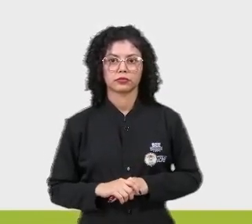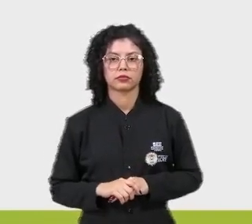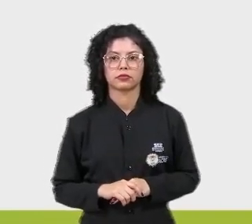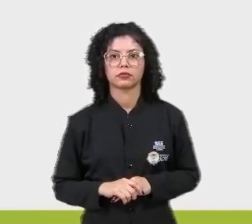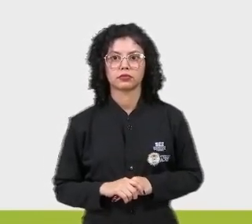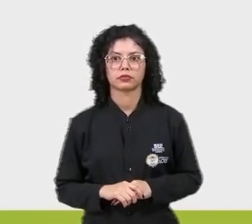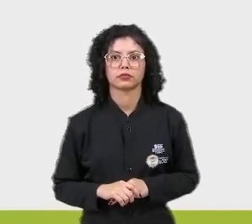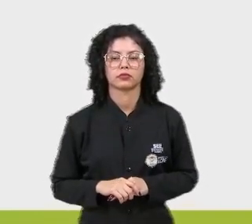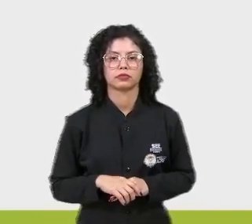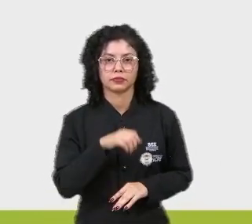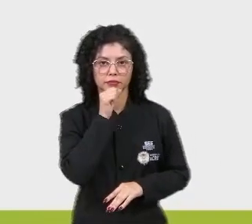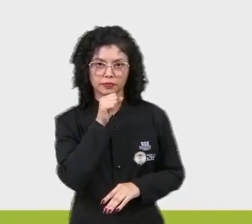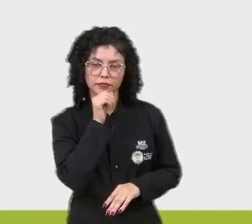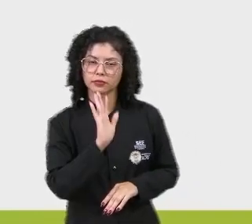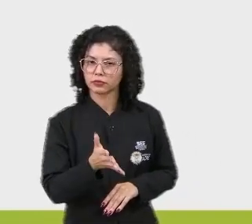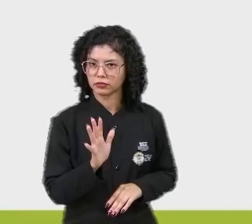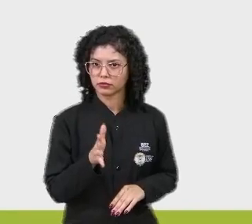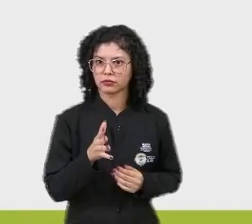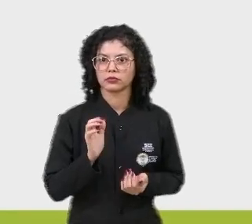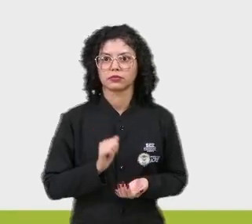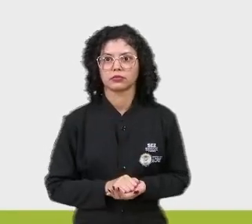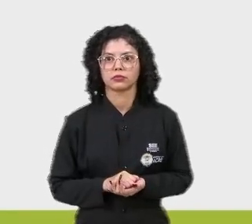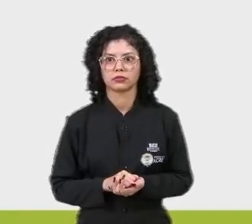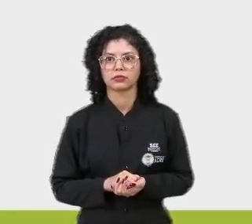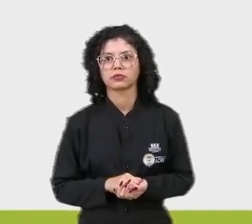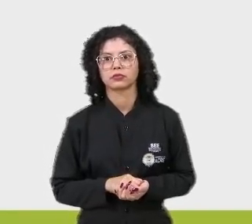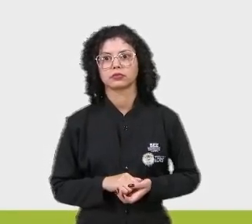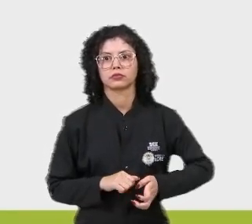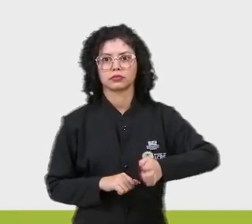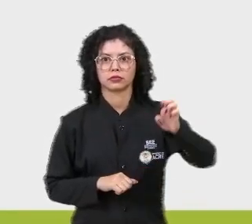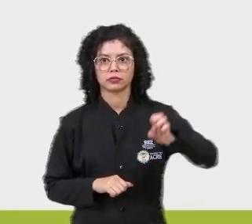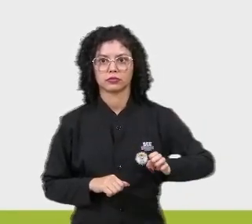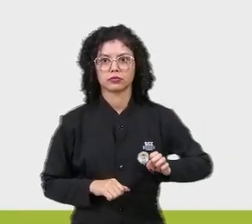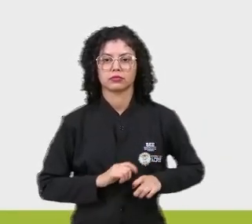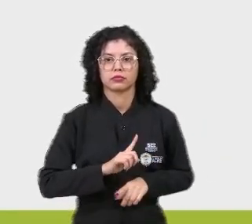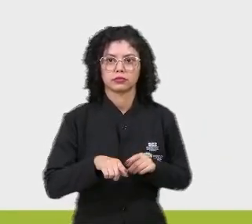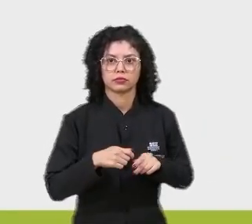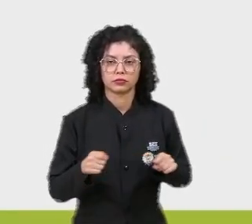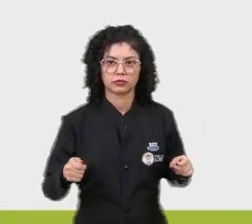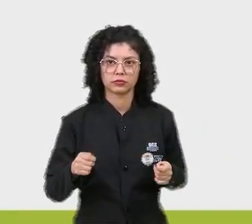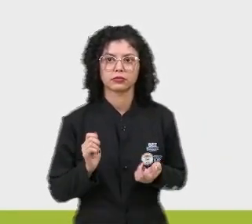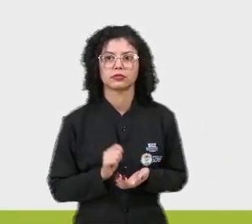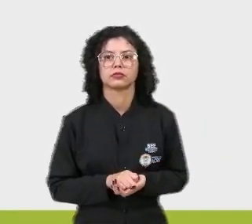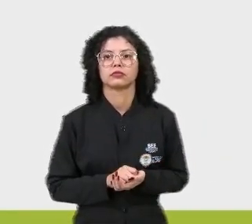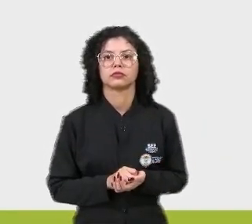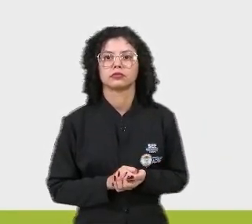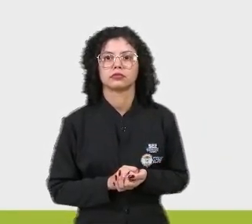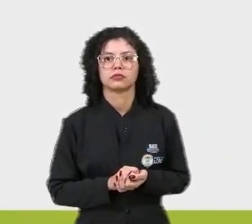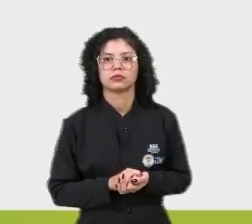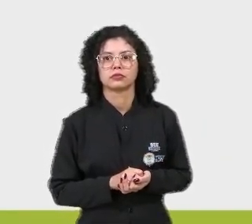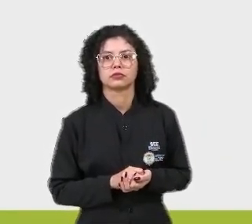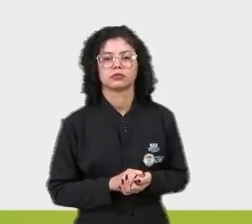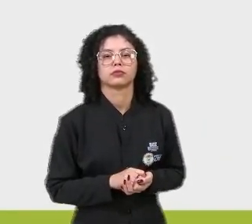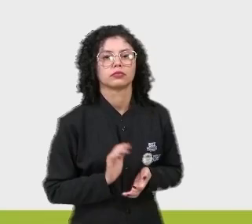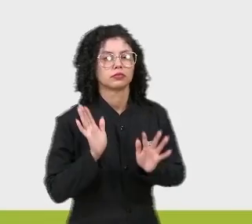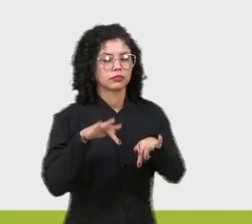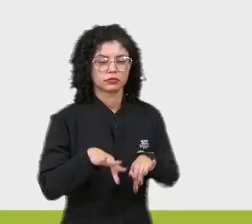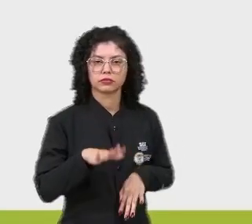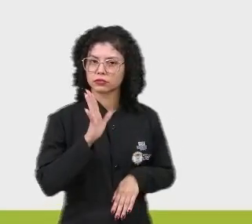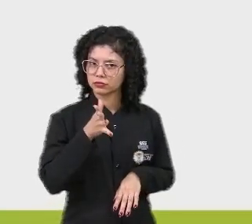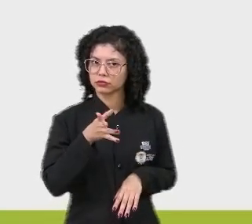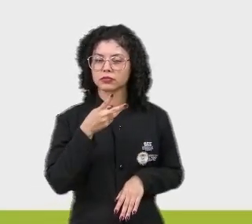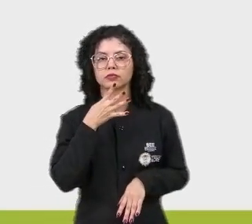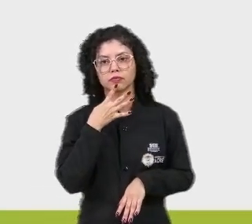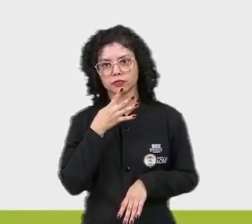ali desgastado o calçado do do pé esquerdo aí com o cadaço ali um pouco bagunçado enfim você já